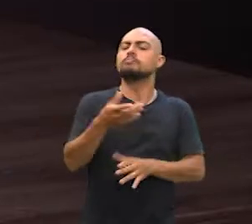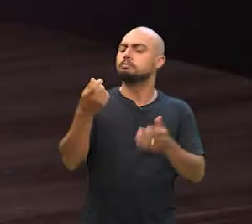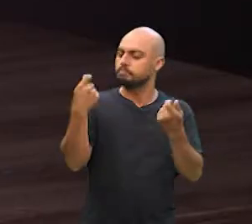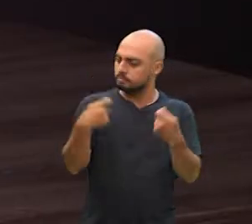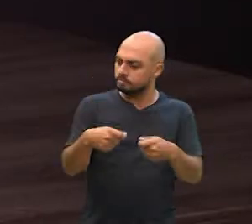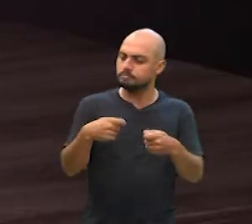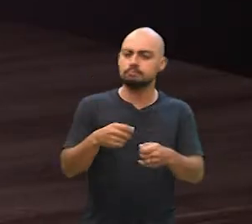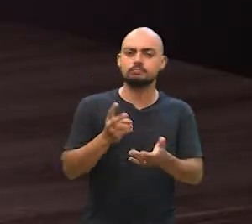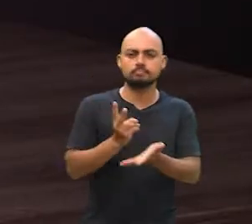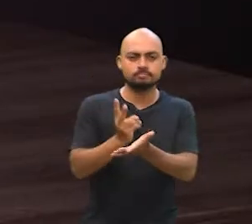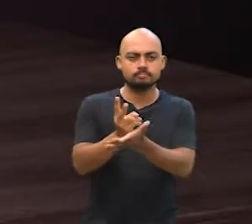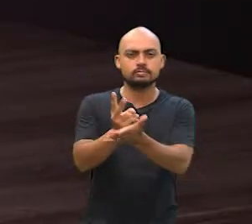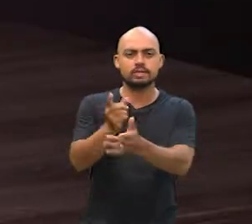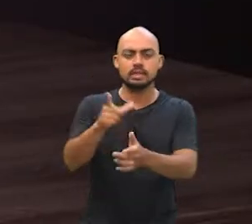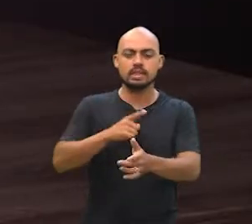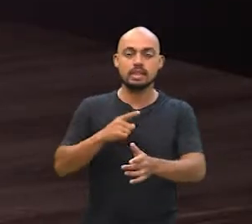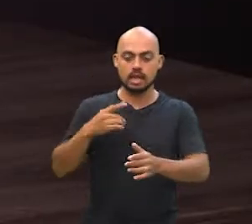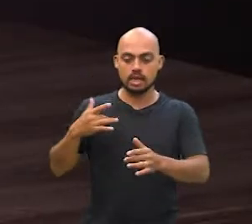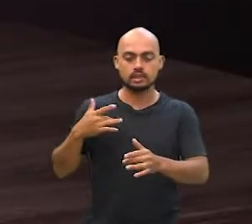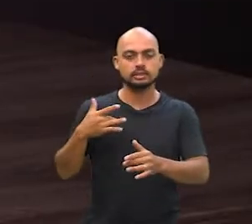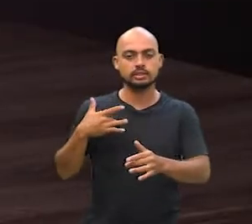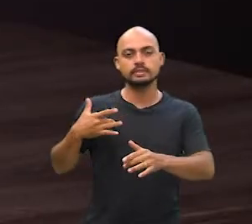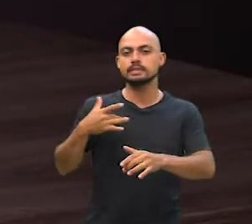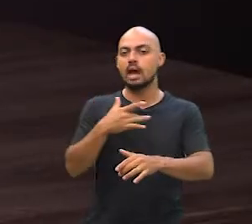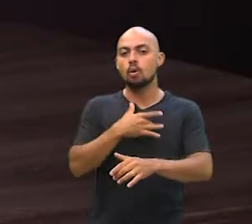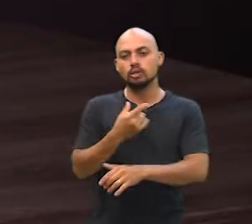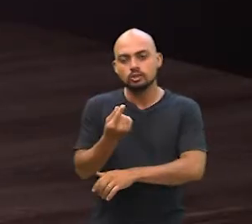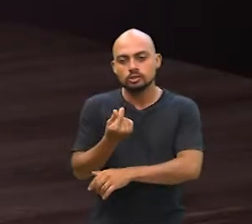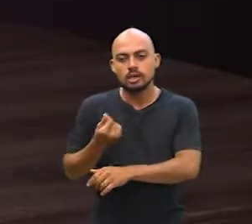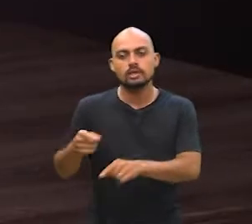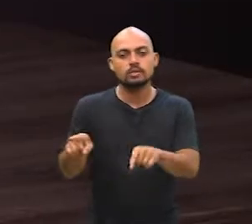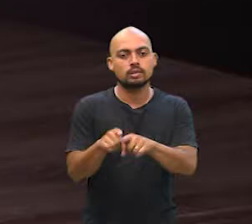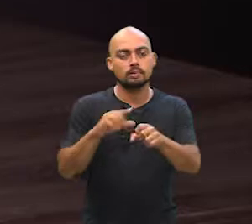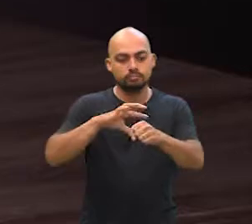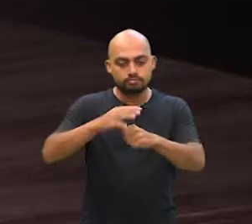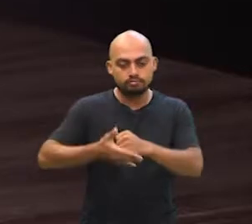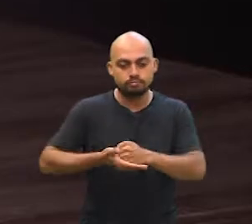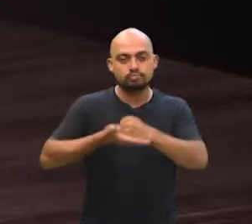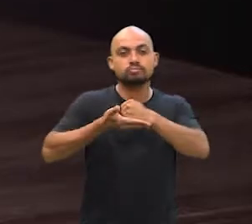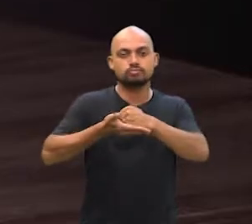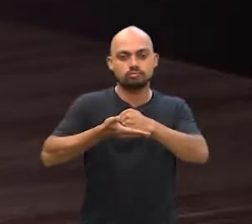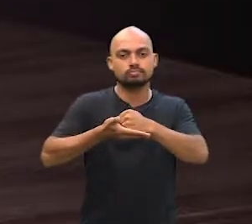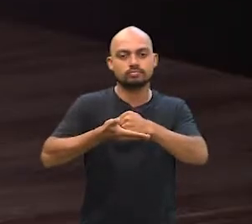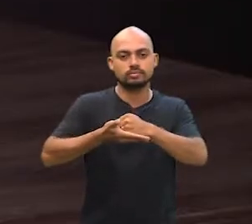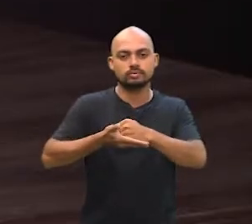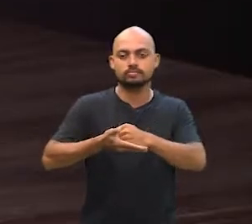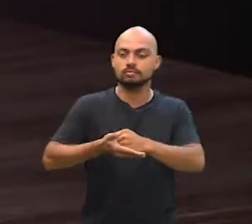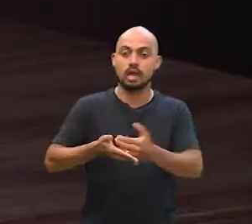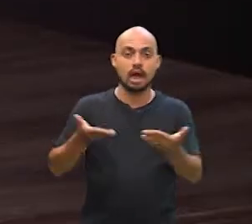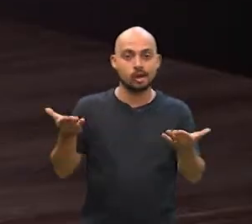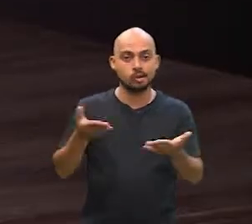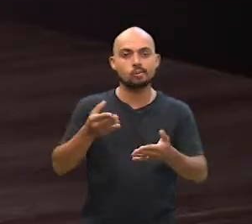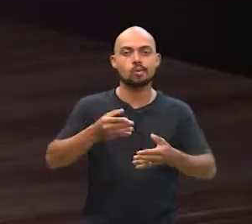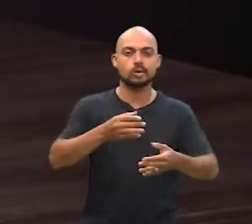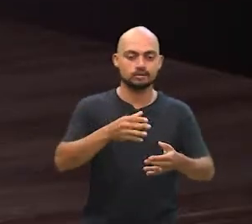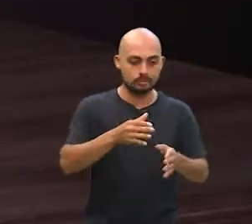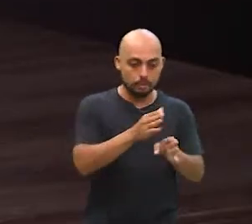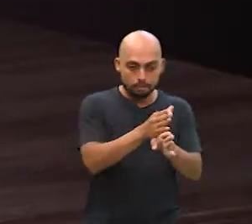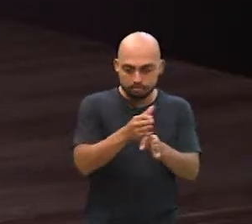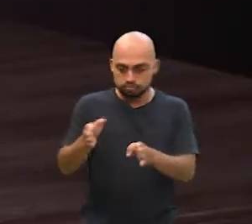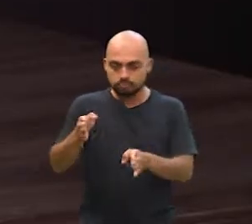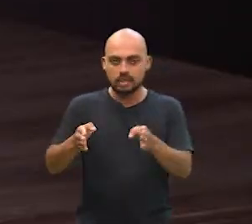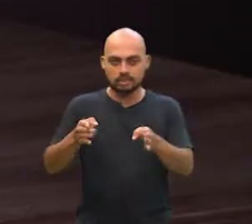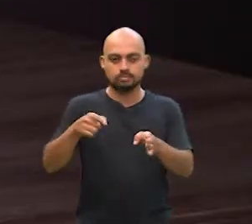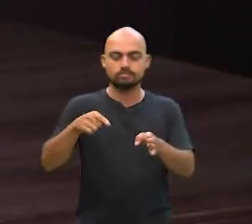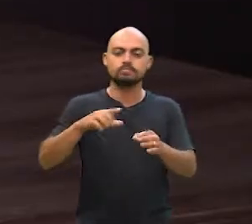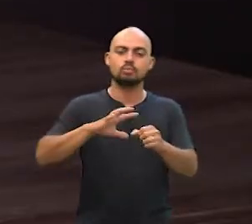para garantir a saúde financeira e a sustentabilidade do negócio, justamente ainda mais nesse período de pandemia.